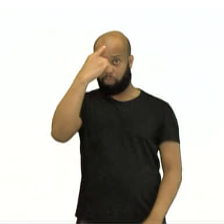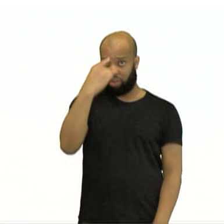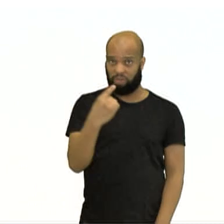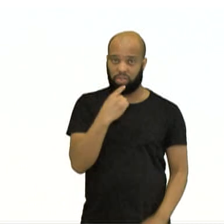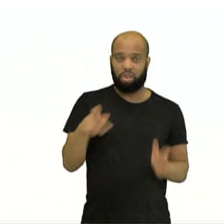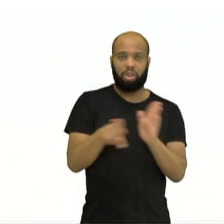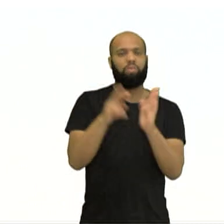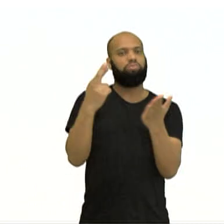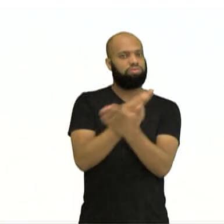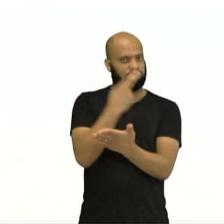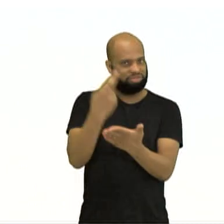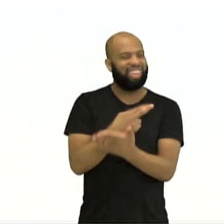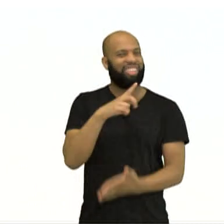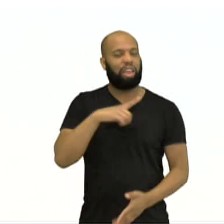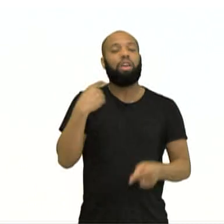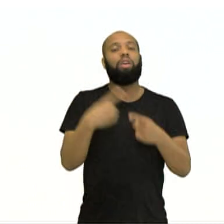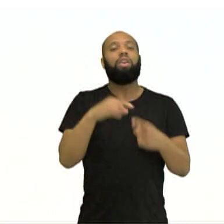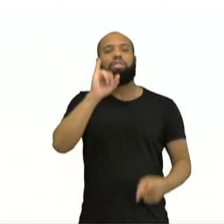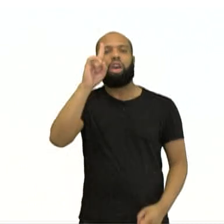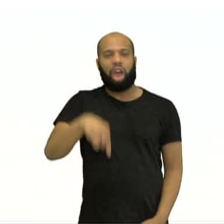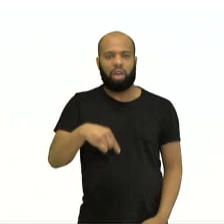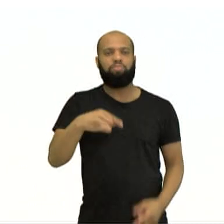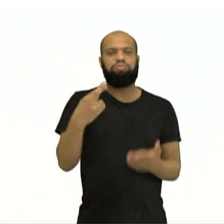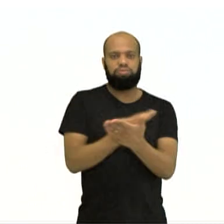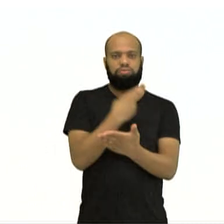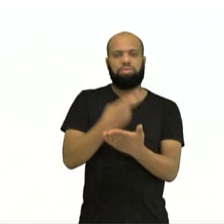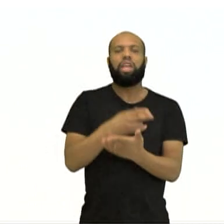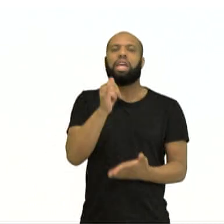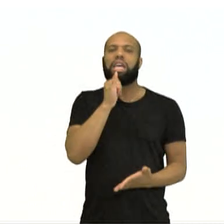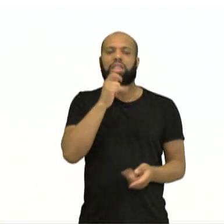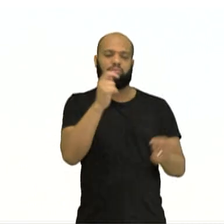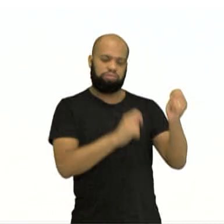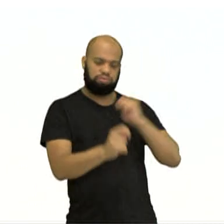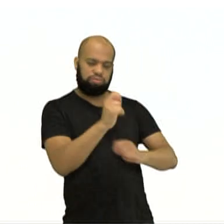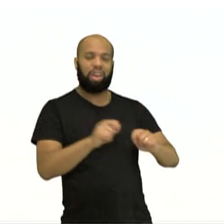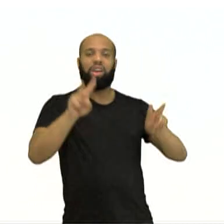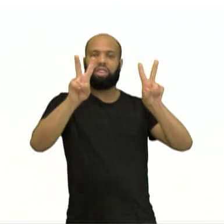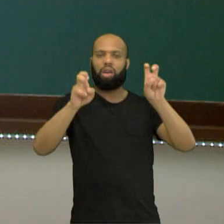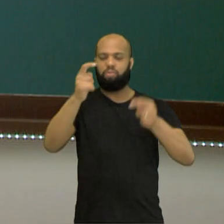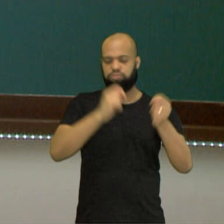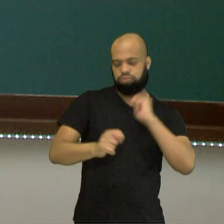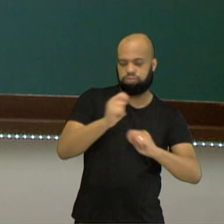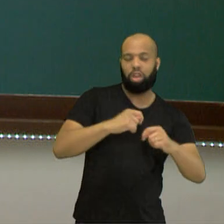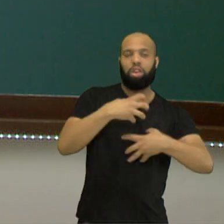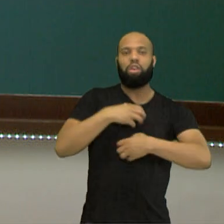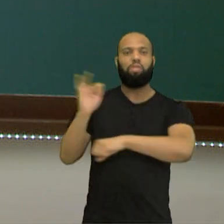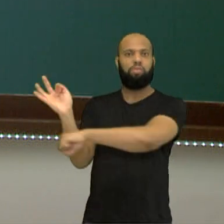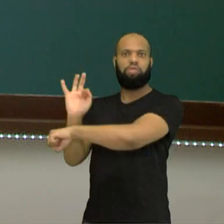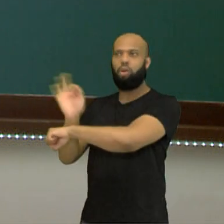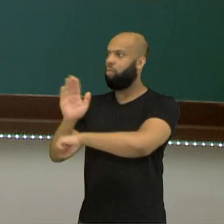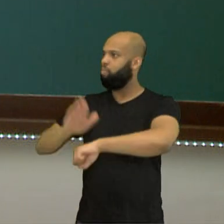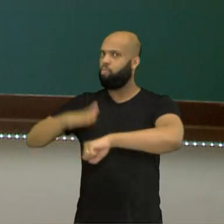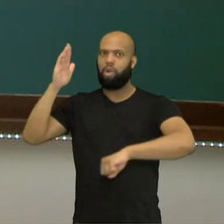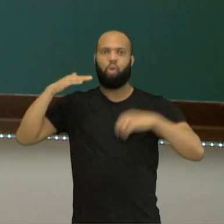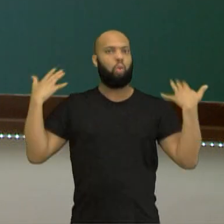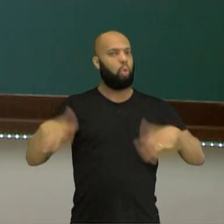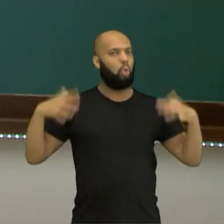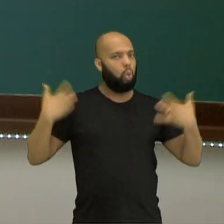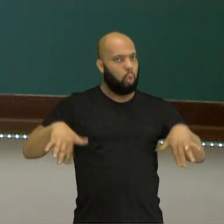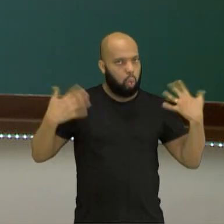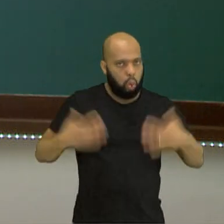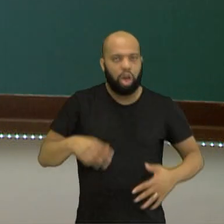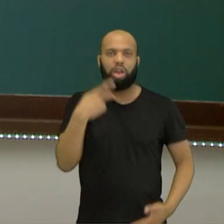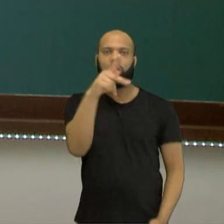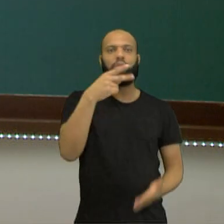da revista. Se é uma revista de negócios, por exemplo, a formalidade vai ser muito maior na sua carta.